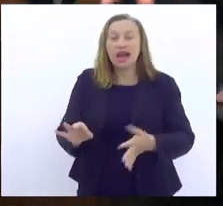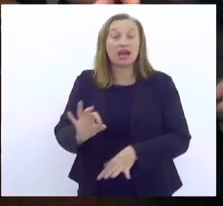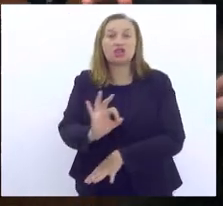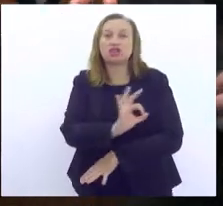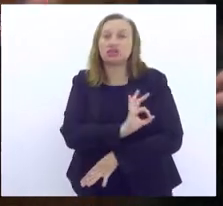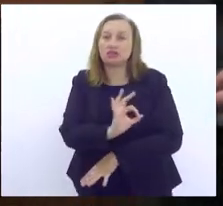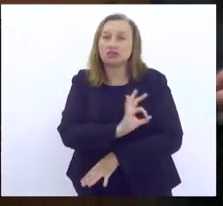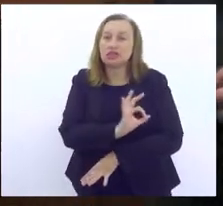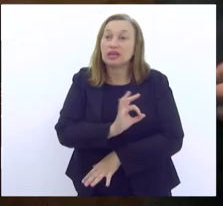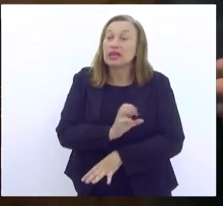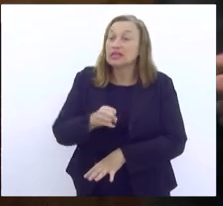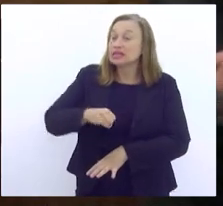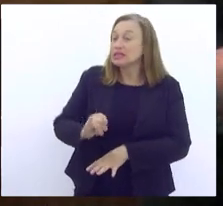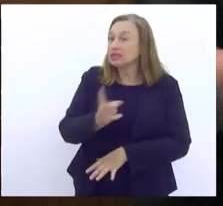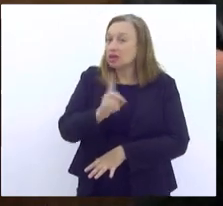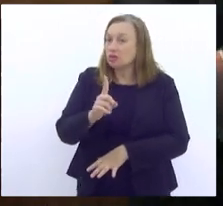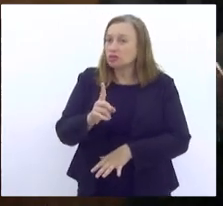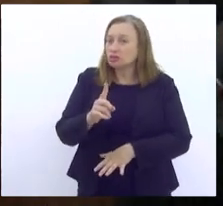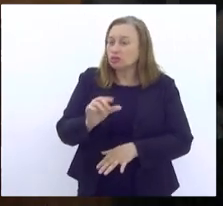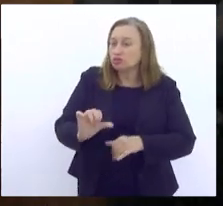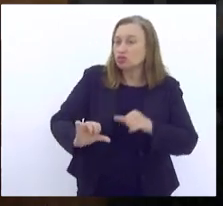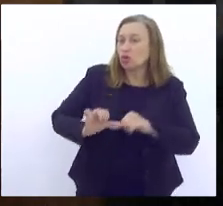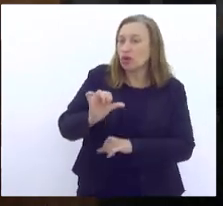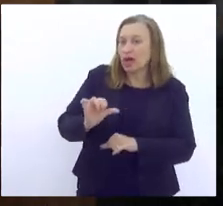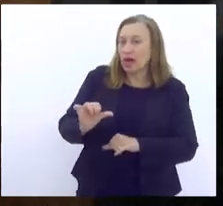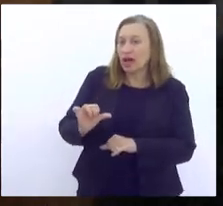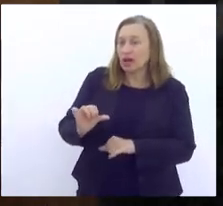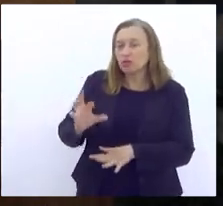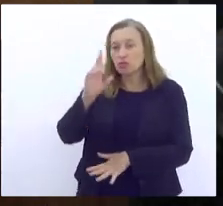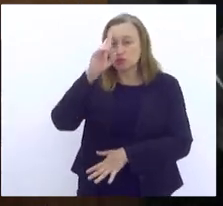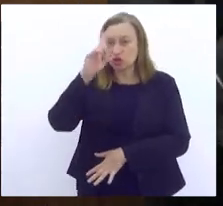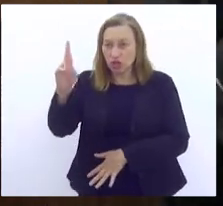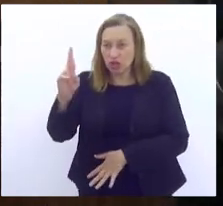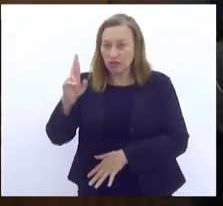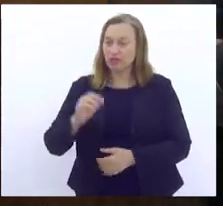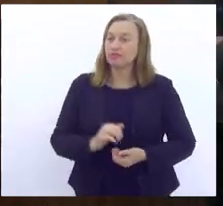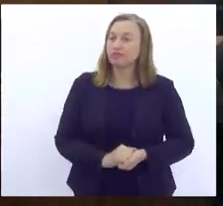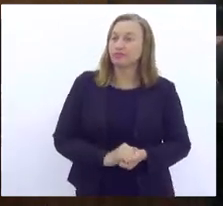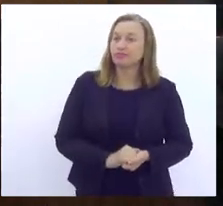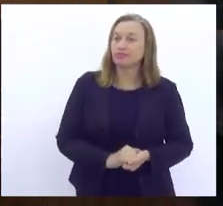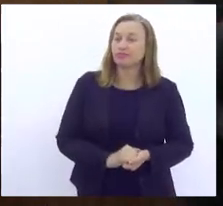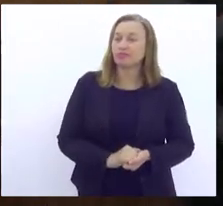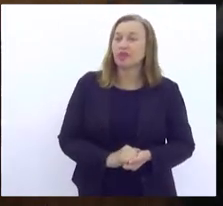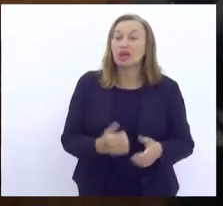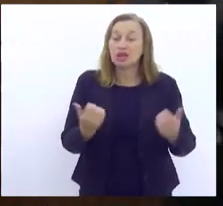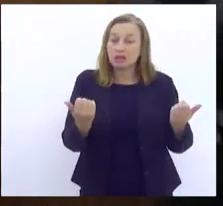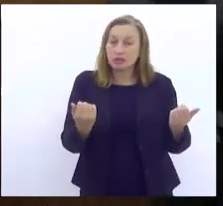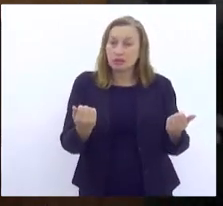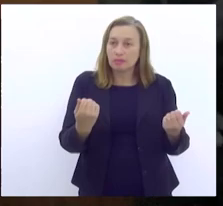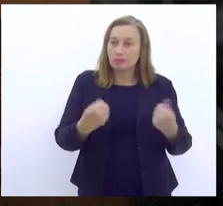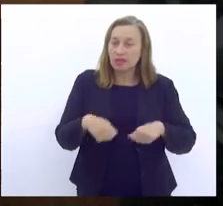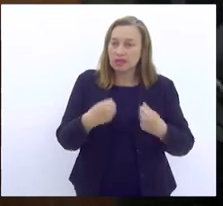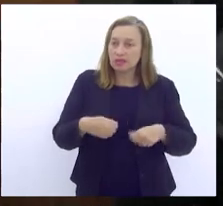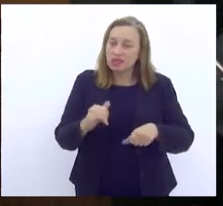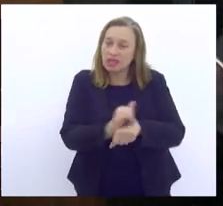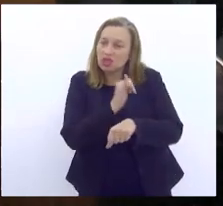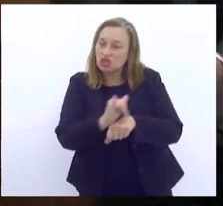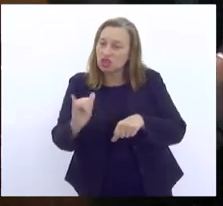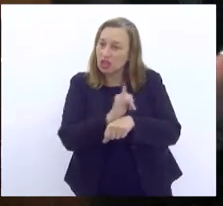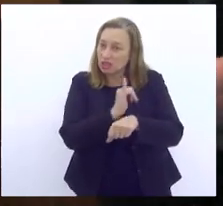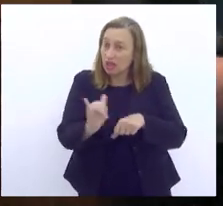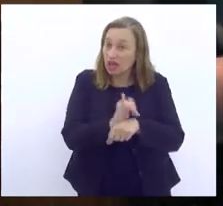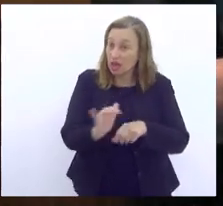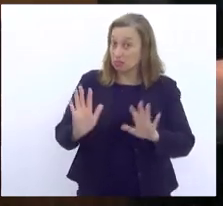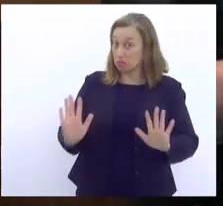na polícia. E aí, entende-se o descontentamento dos delegados. Afinal, o Fernando Hackmann é um inspetor